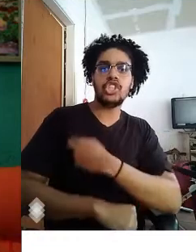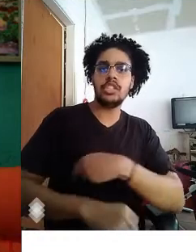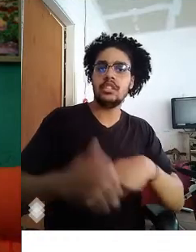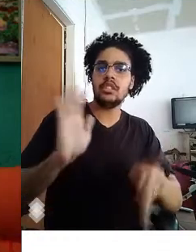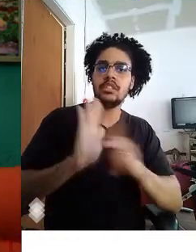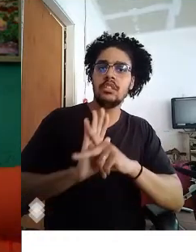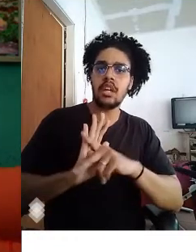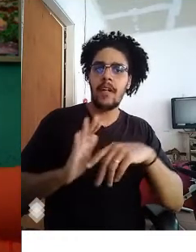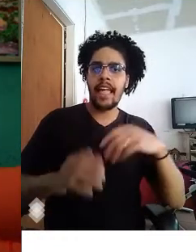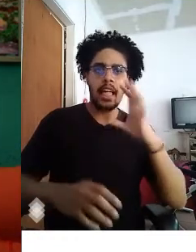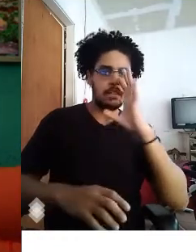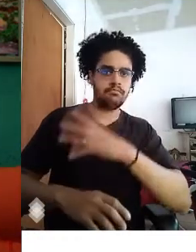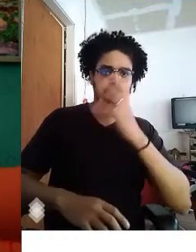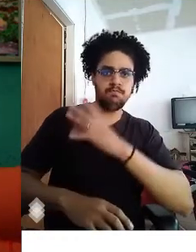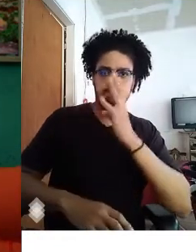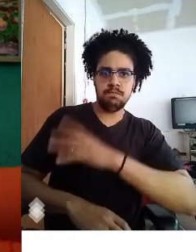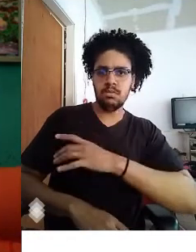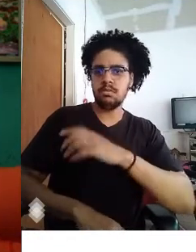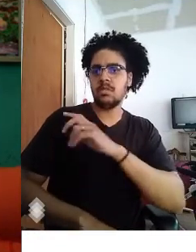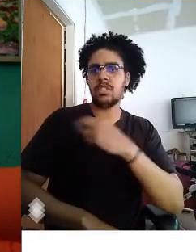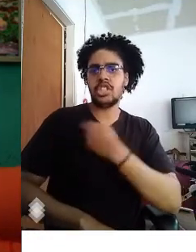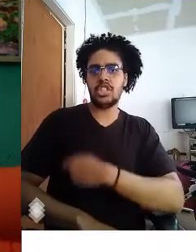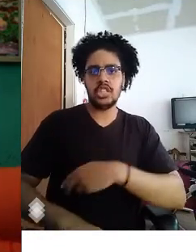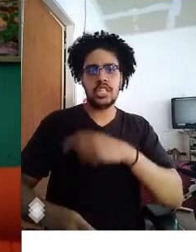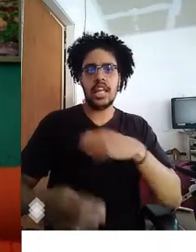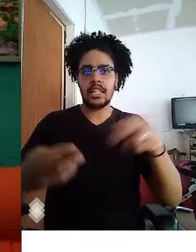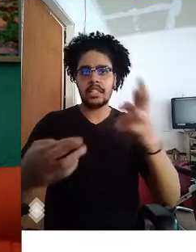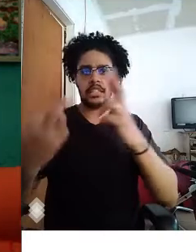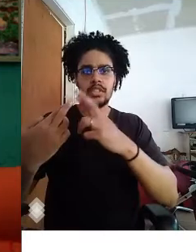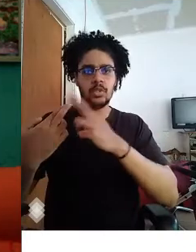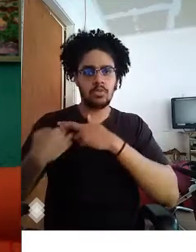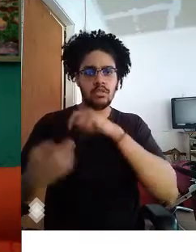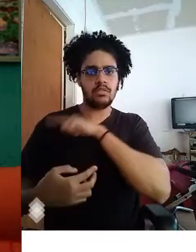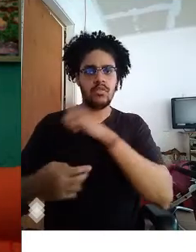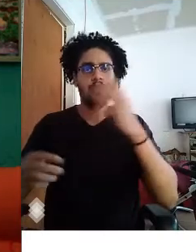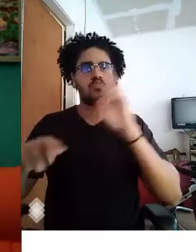forma bastante dura a China como a responsável pela